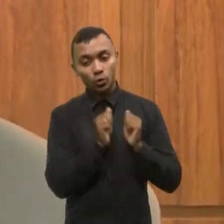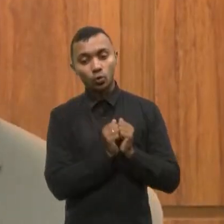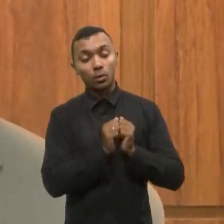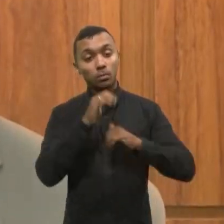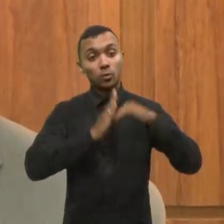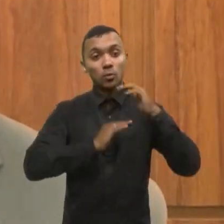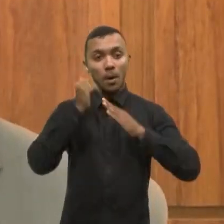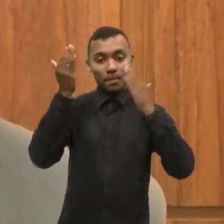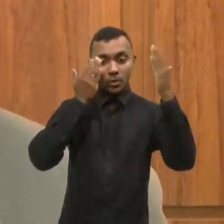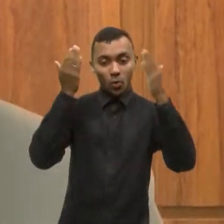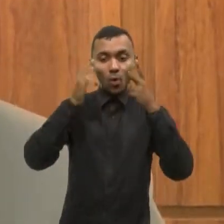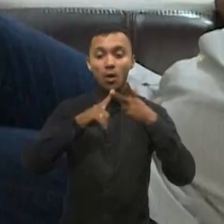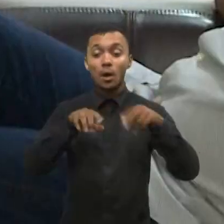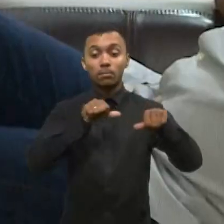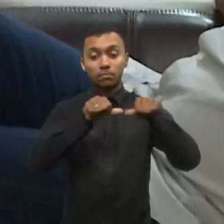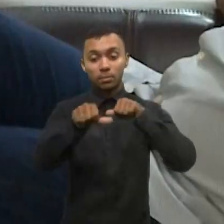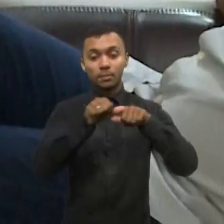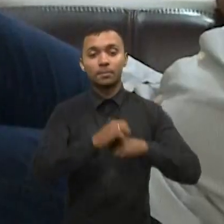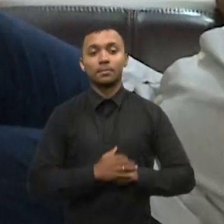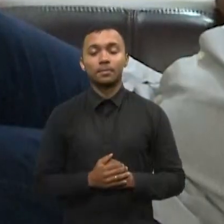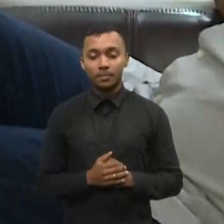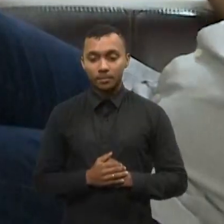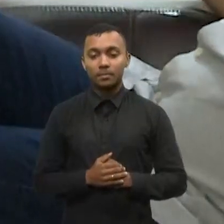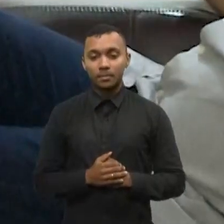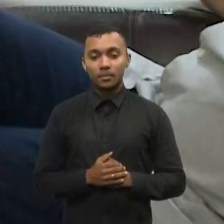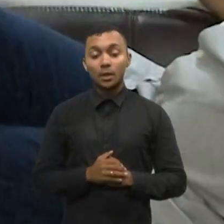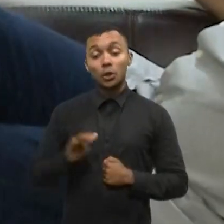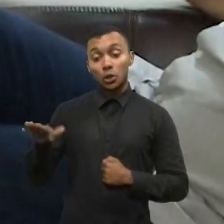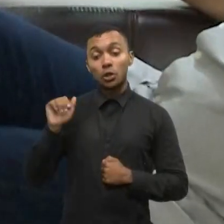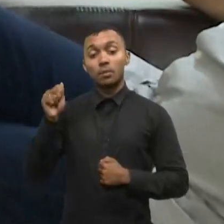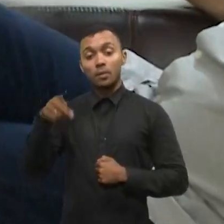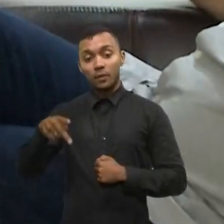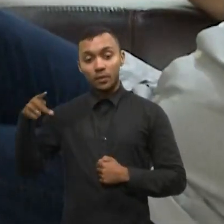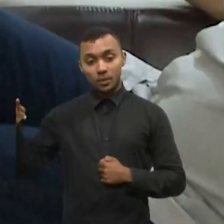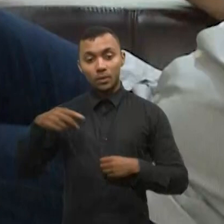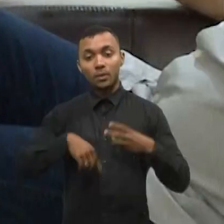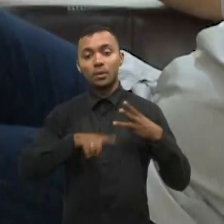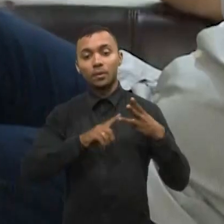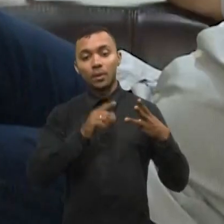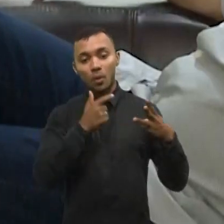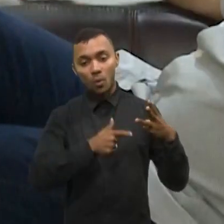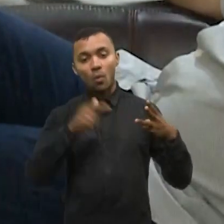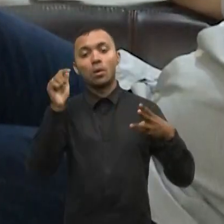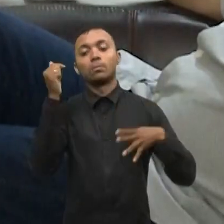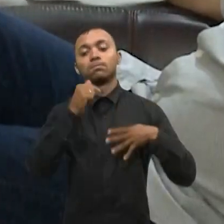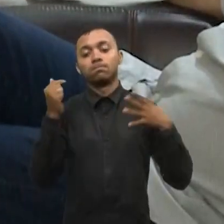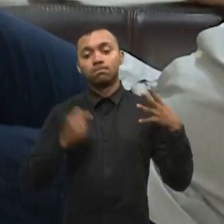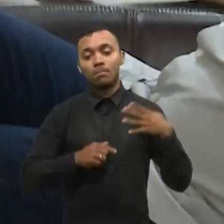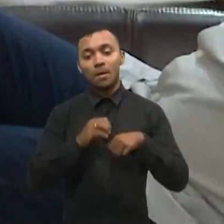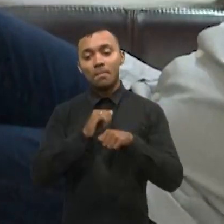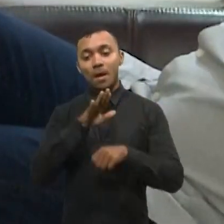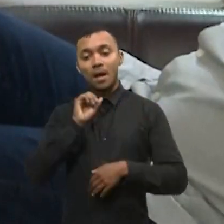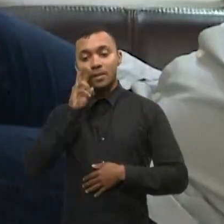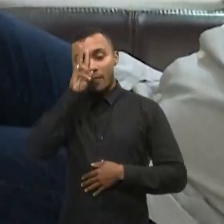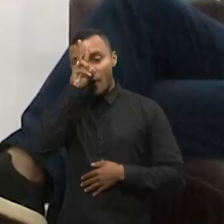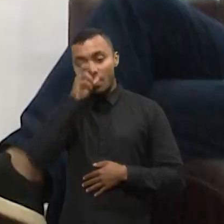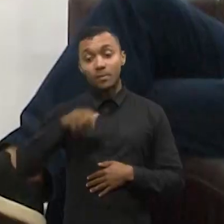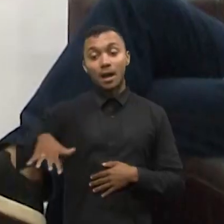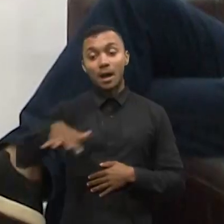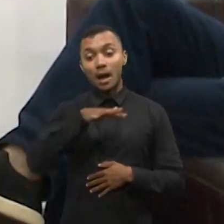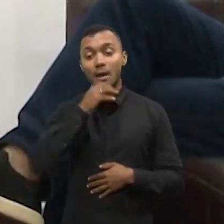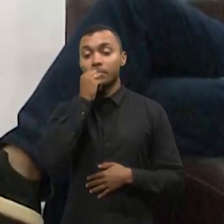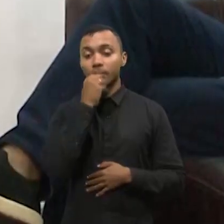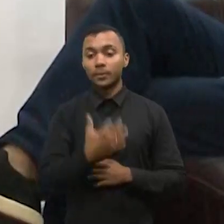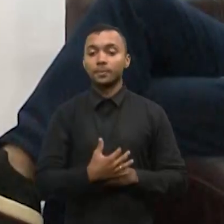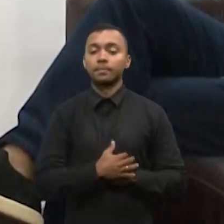e assistentes sociais, da mediação de professores e outras medidas de fortalecimento de um ambiente saudável.